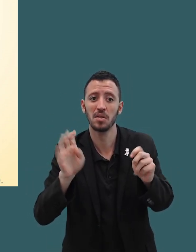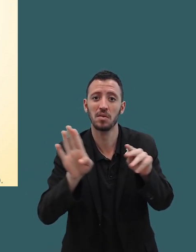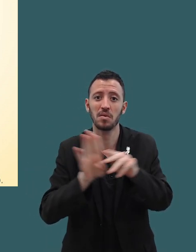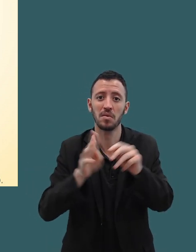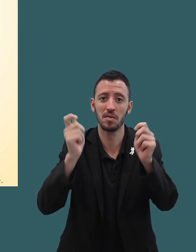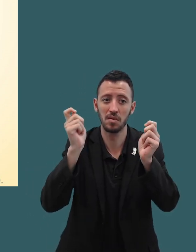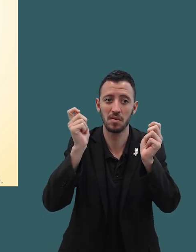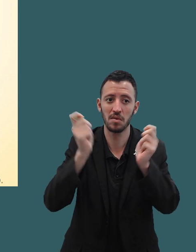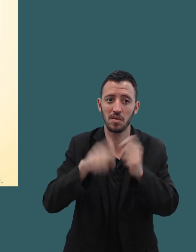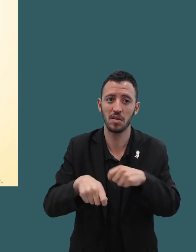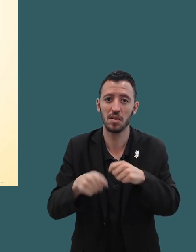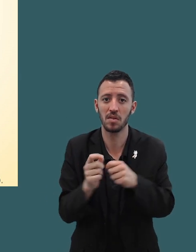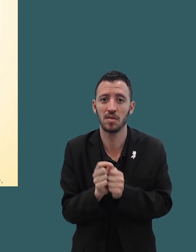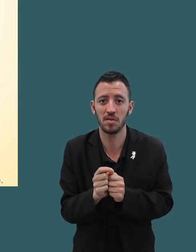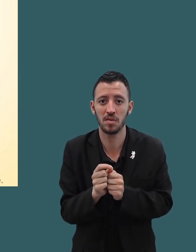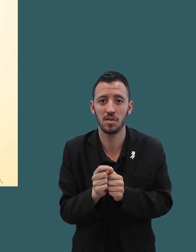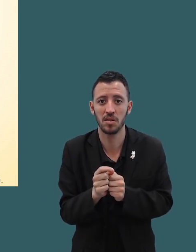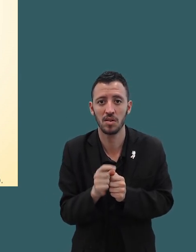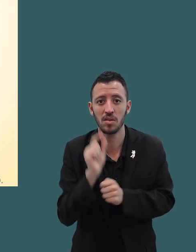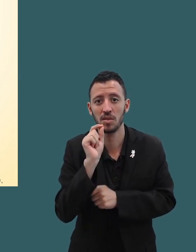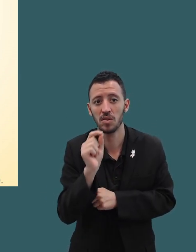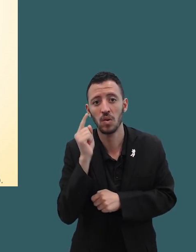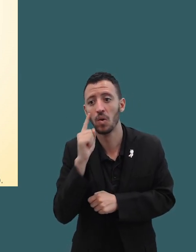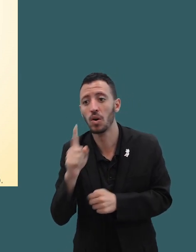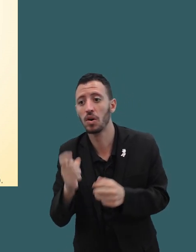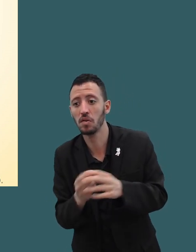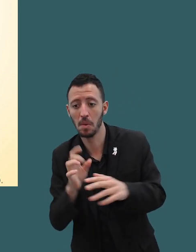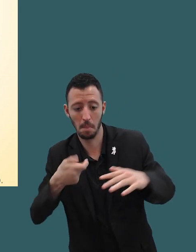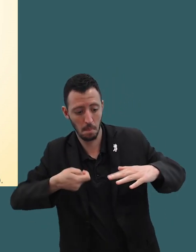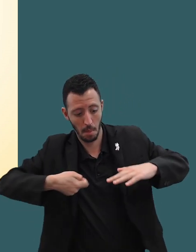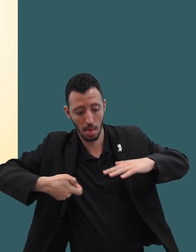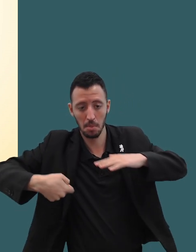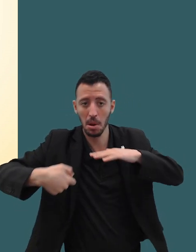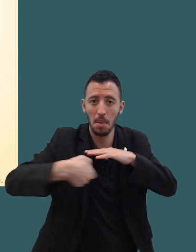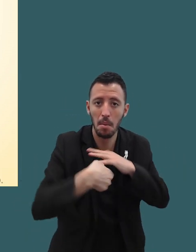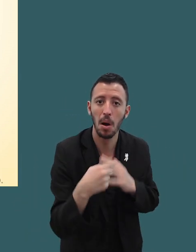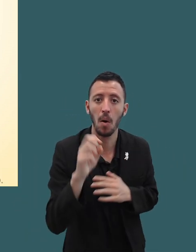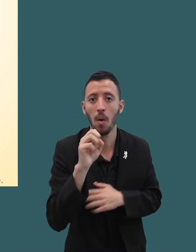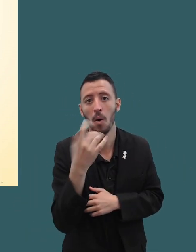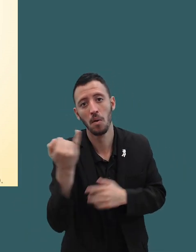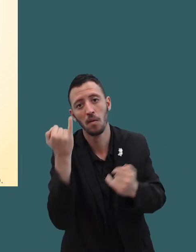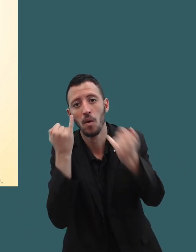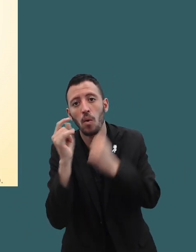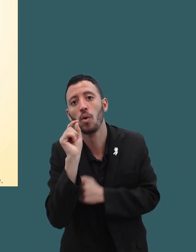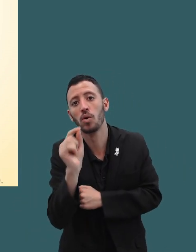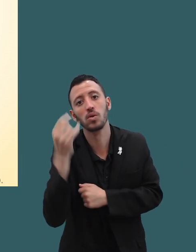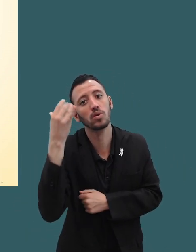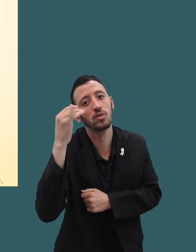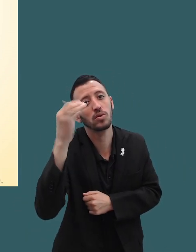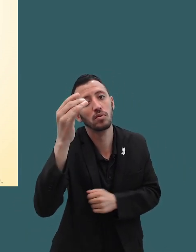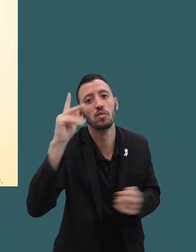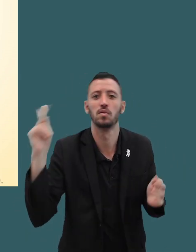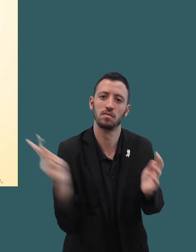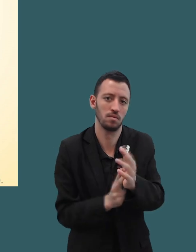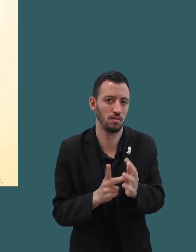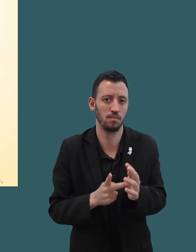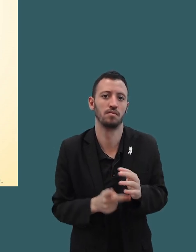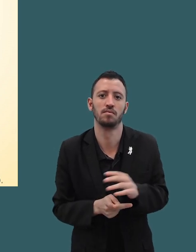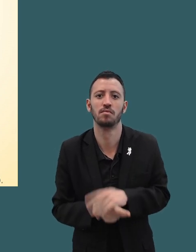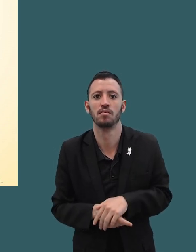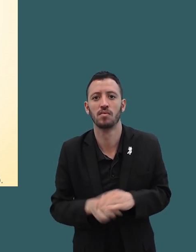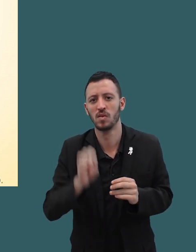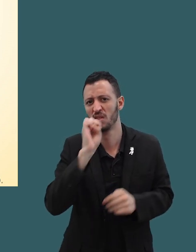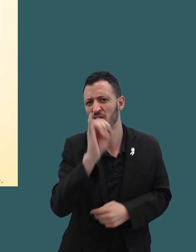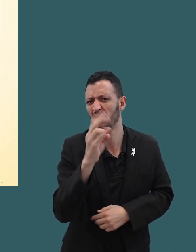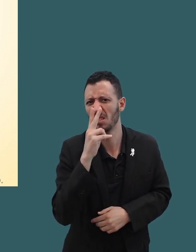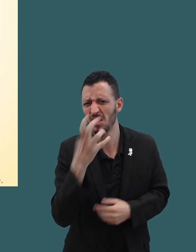possa discernir entre o que é fake news, o que é desinformação e o que é ciência de fato.